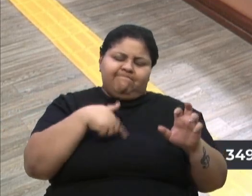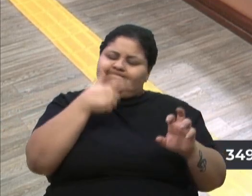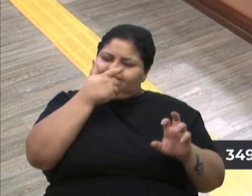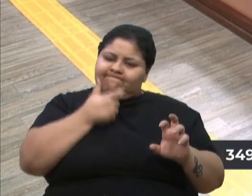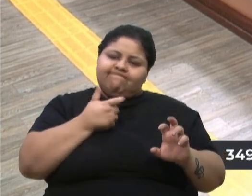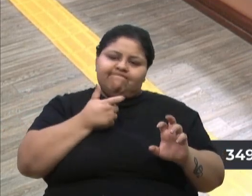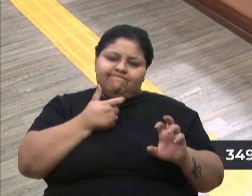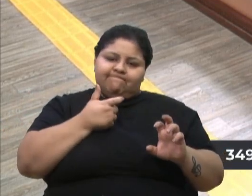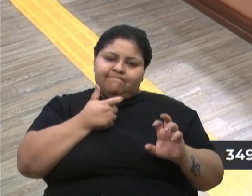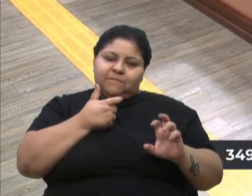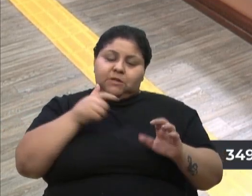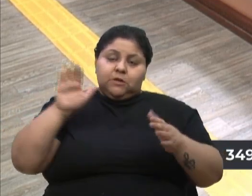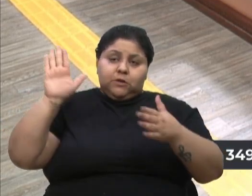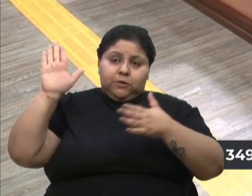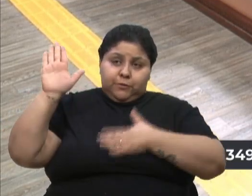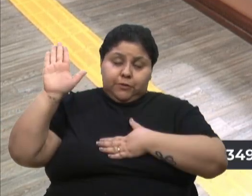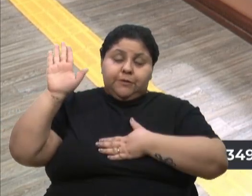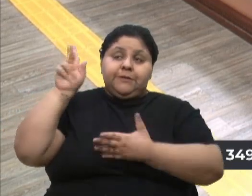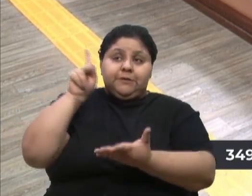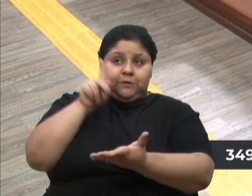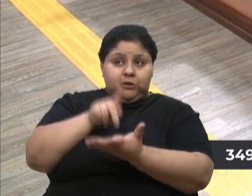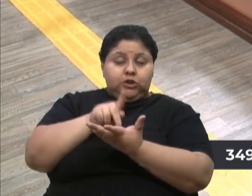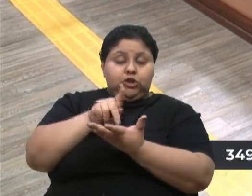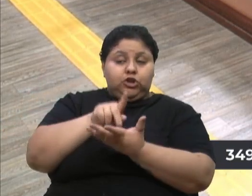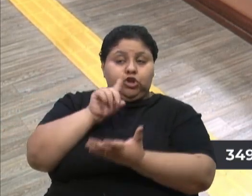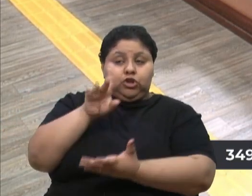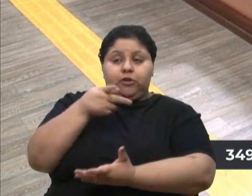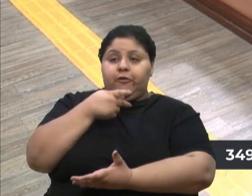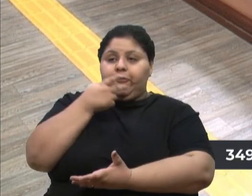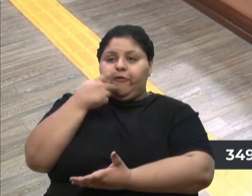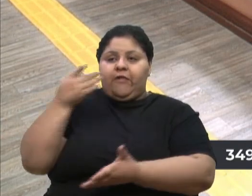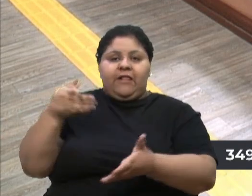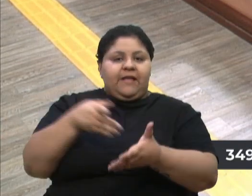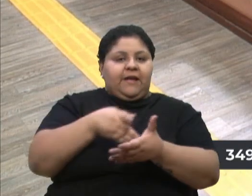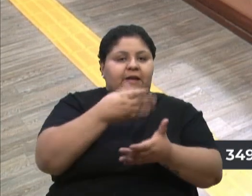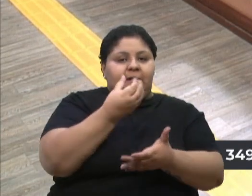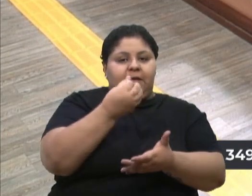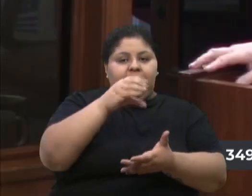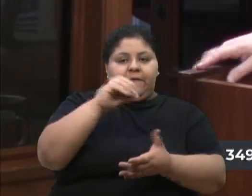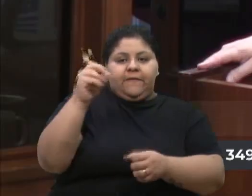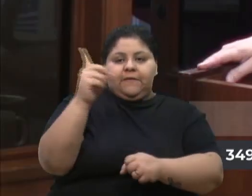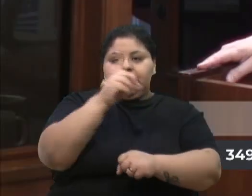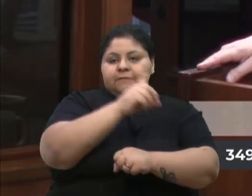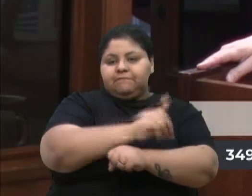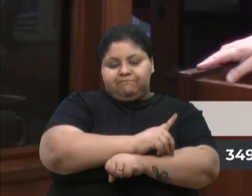eu prometi, na verdade, que eu só ia falar desse tema daqui 60 dias, caso a gente não